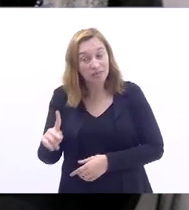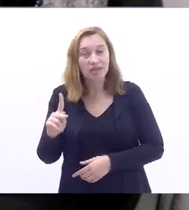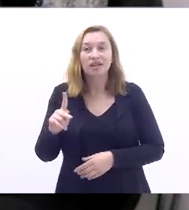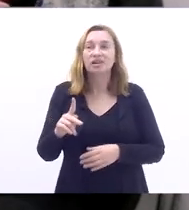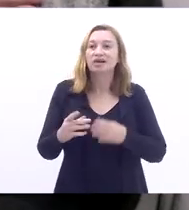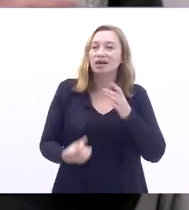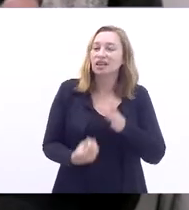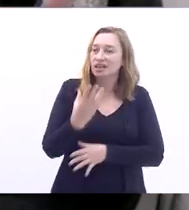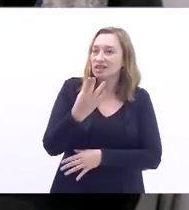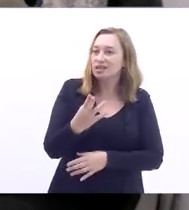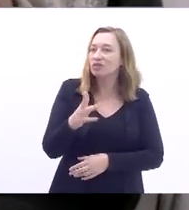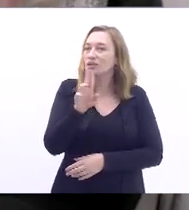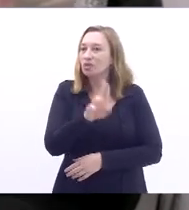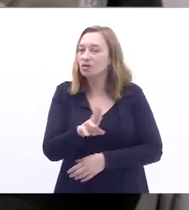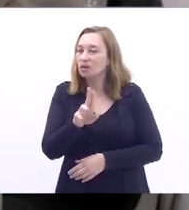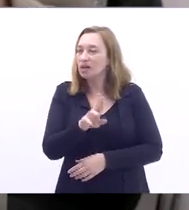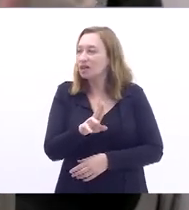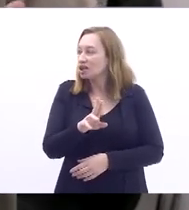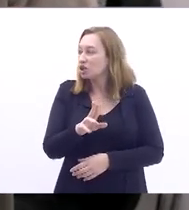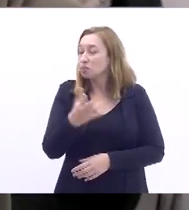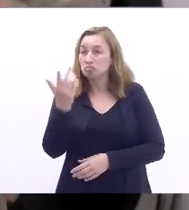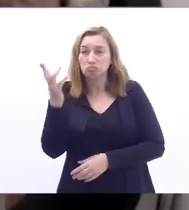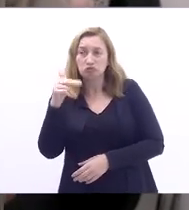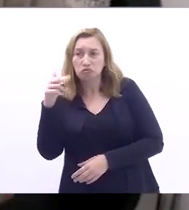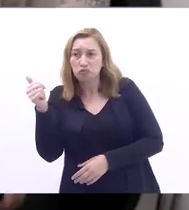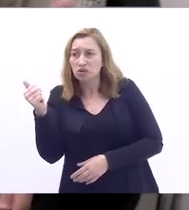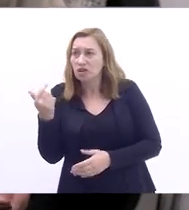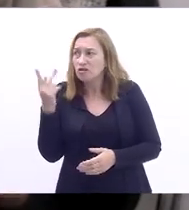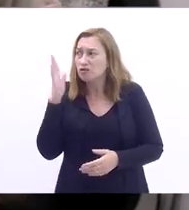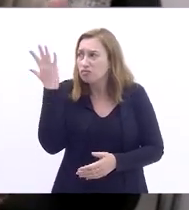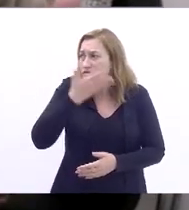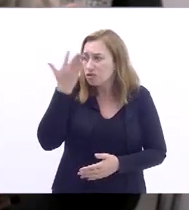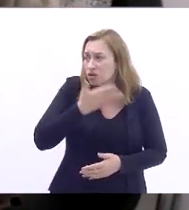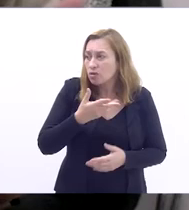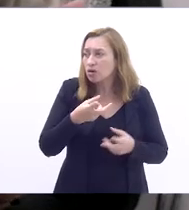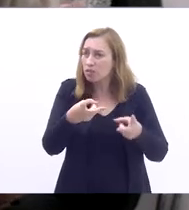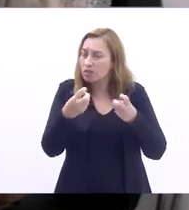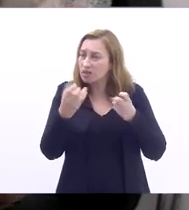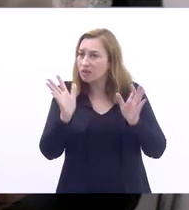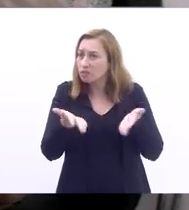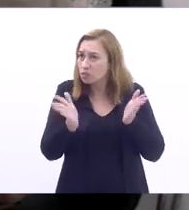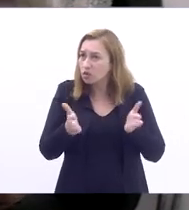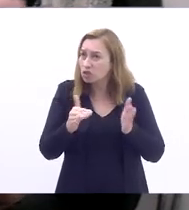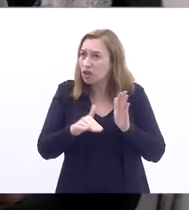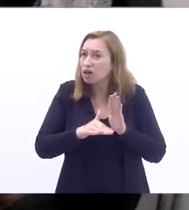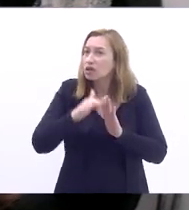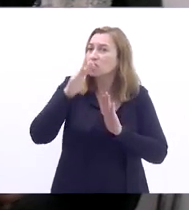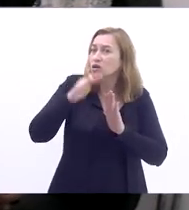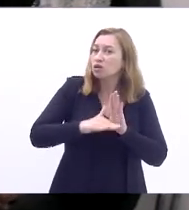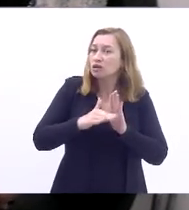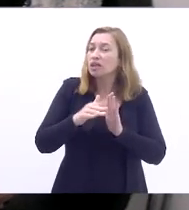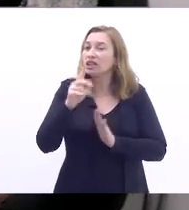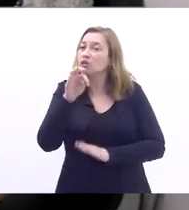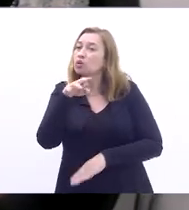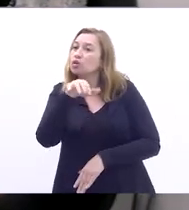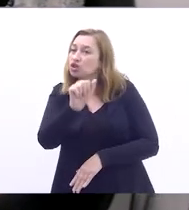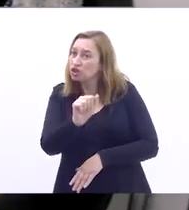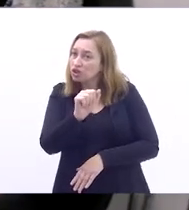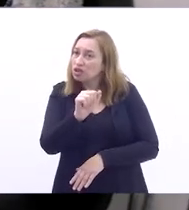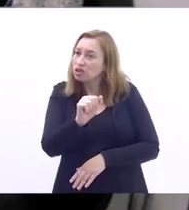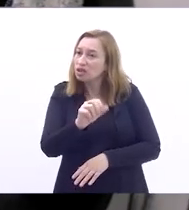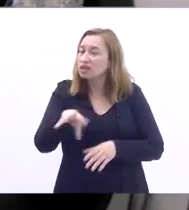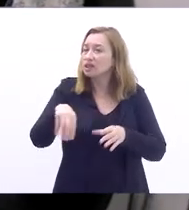ser a criação da UEFI e nunca vi situações como as que a gente eu observa hoje a nível de liturgia